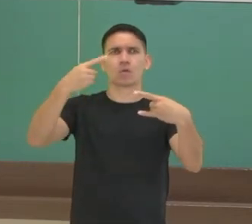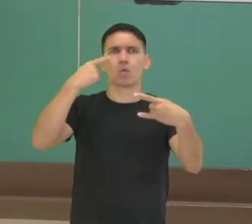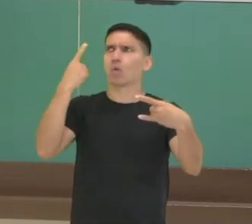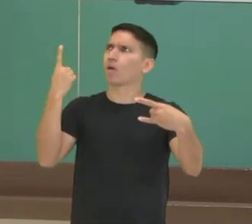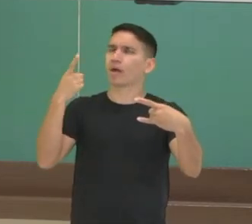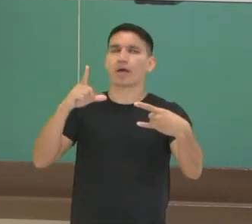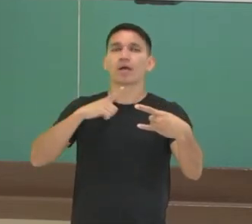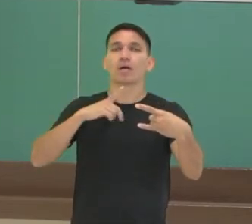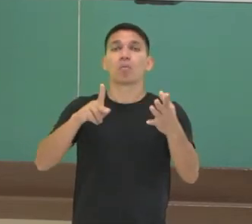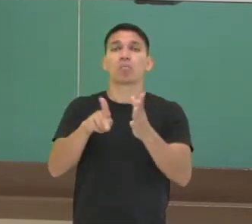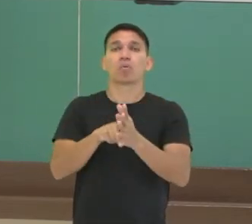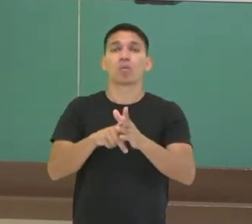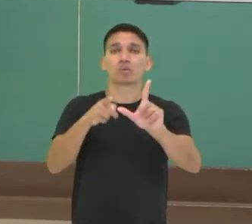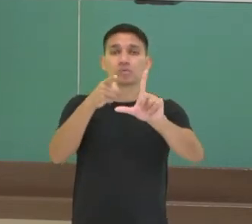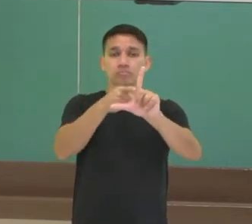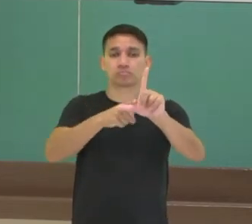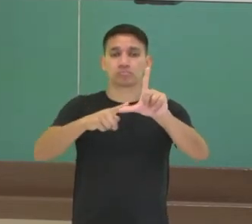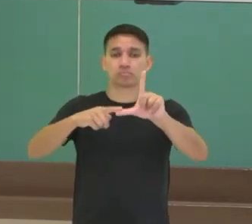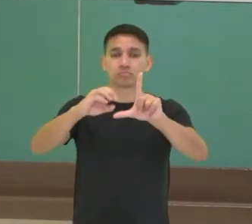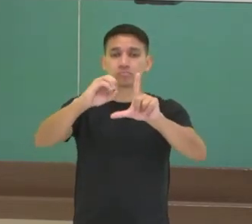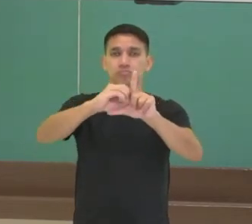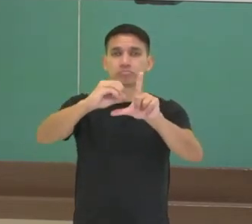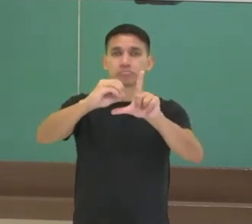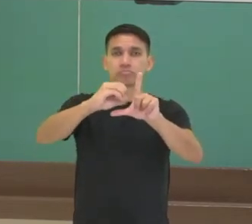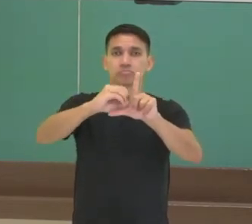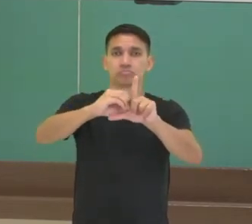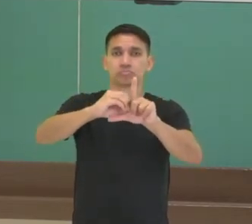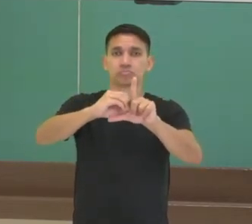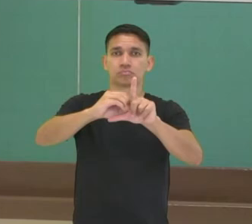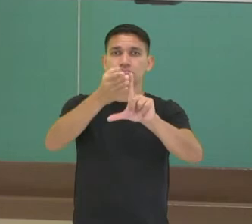ângulos retos. Então, necessariamente, um dos